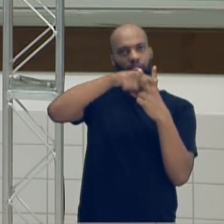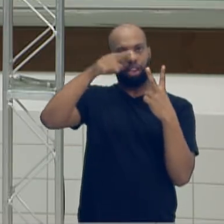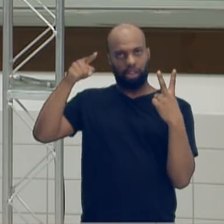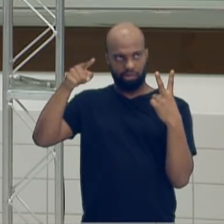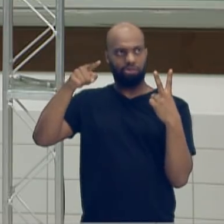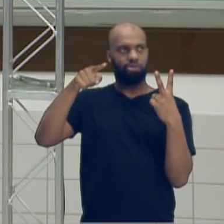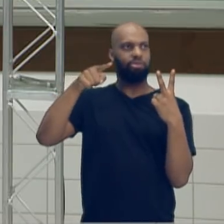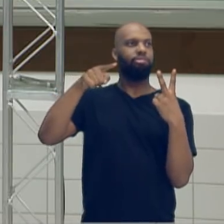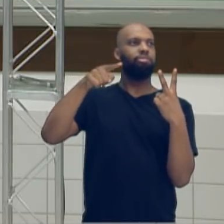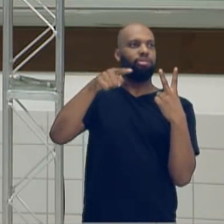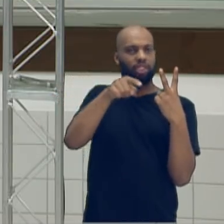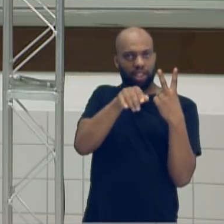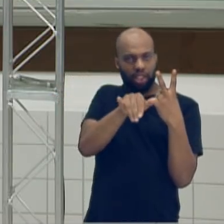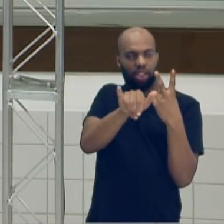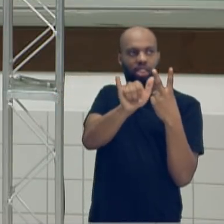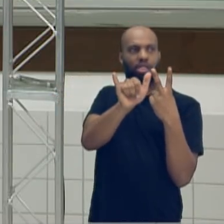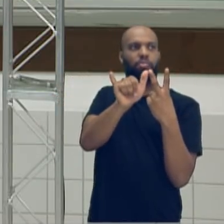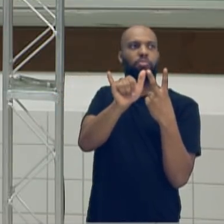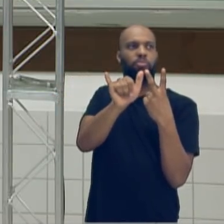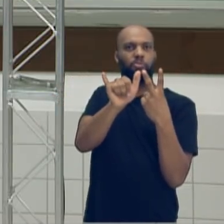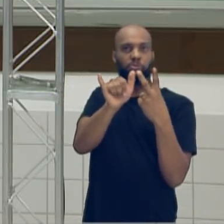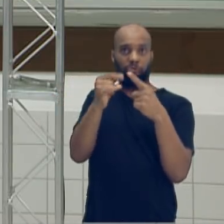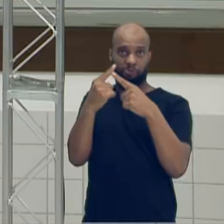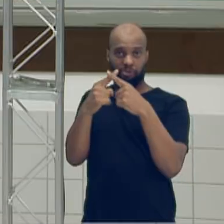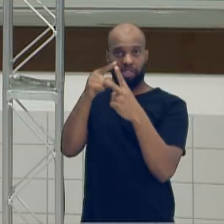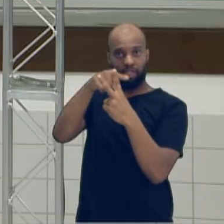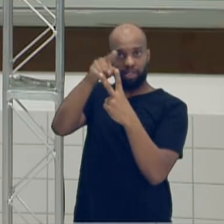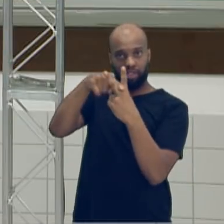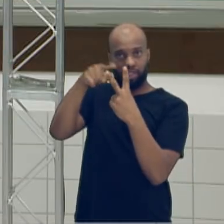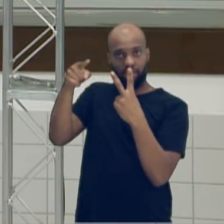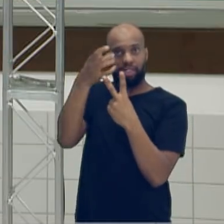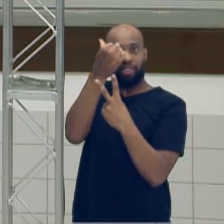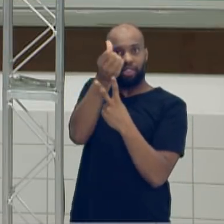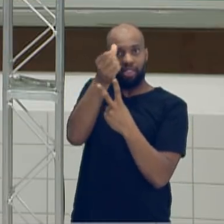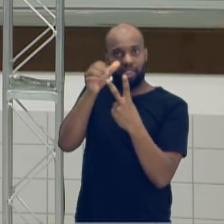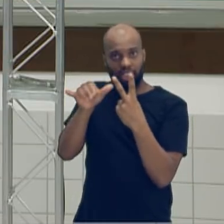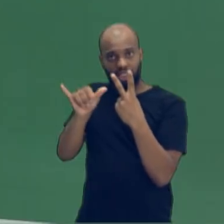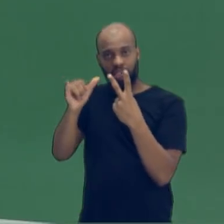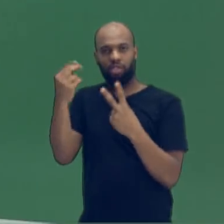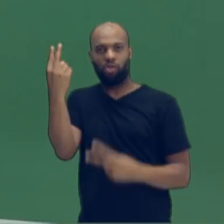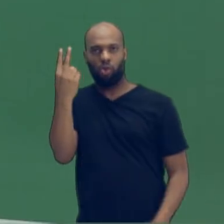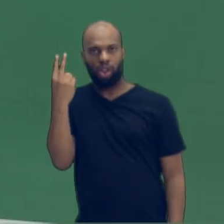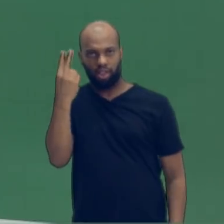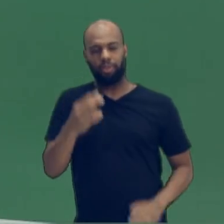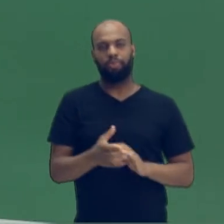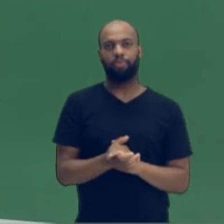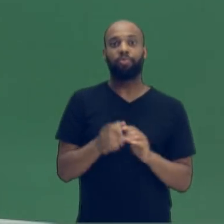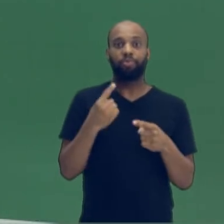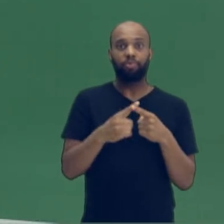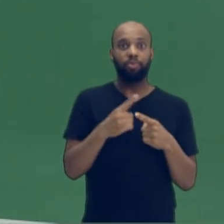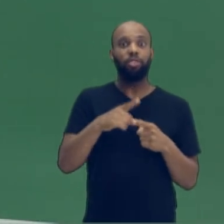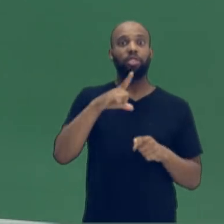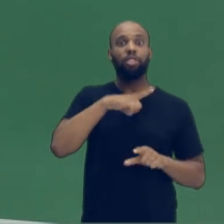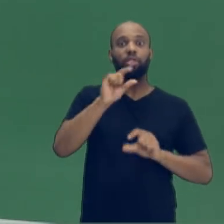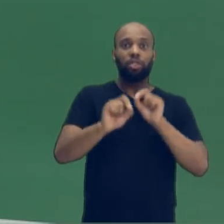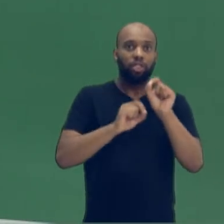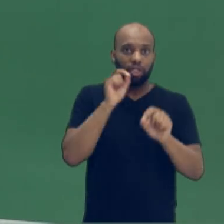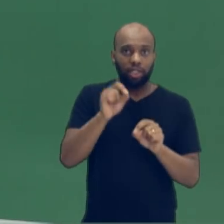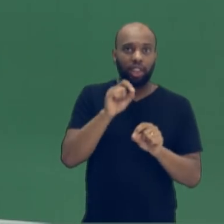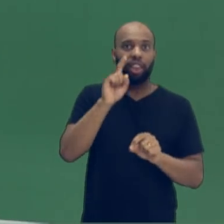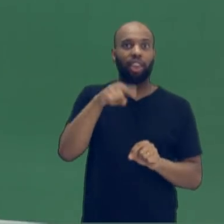de y vezes raiz sexta de y elevado ao quadrado. Né? Lembrando vocês que aqui nós temos uma